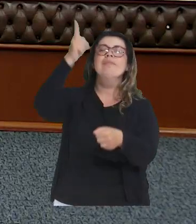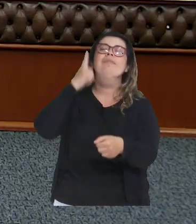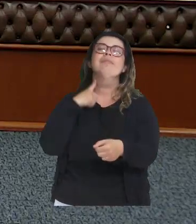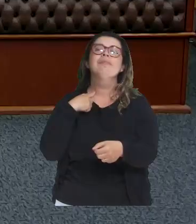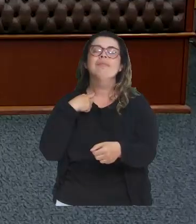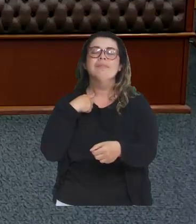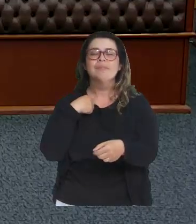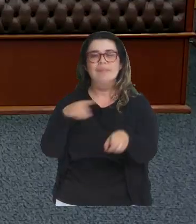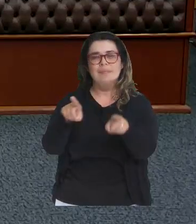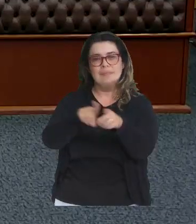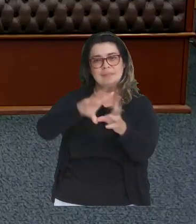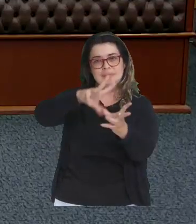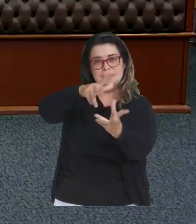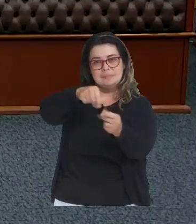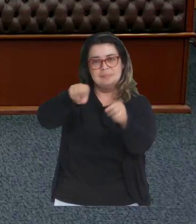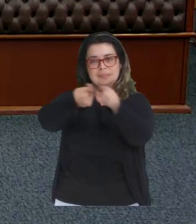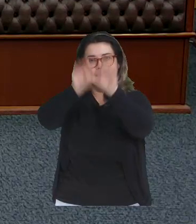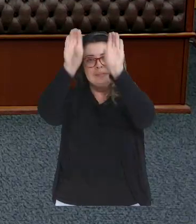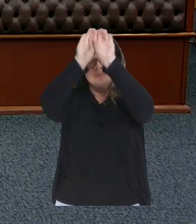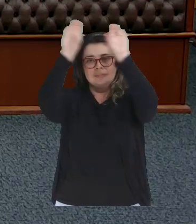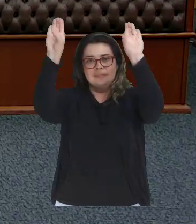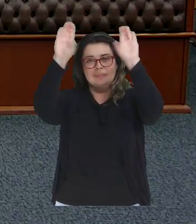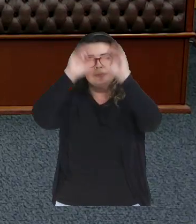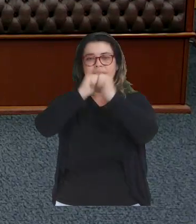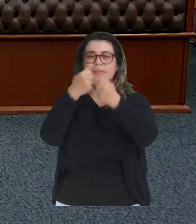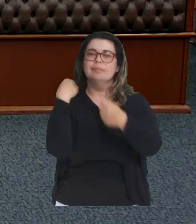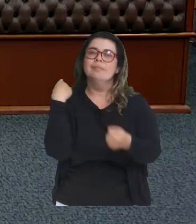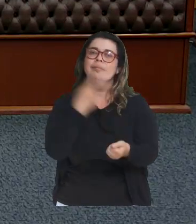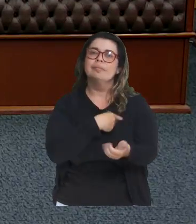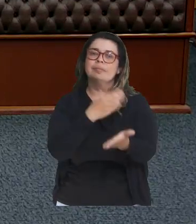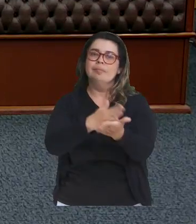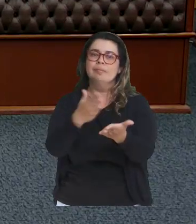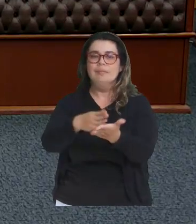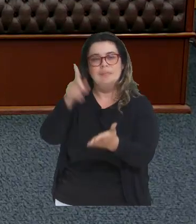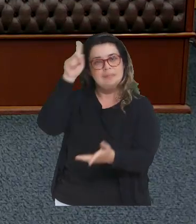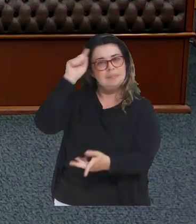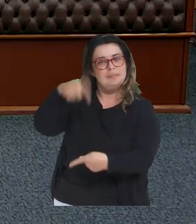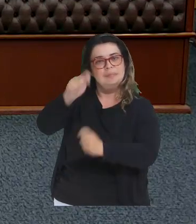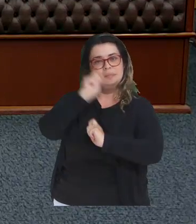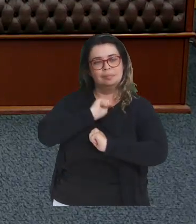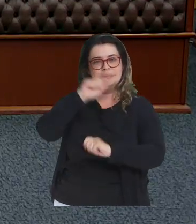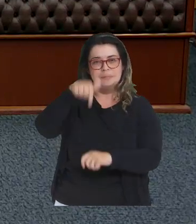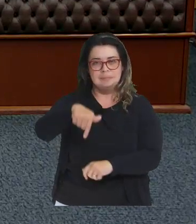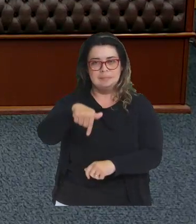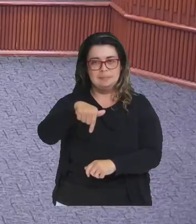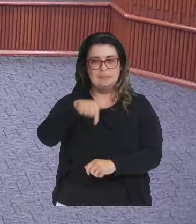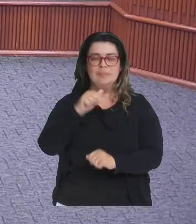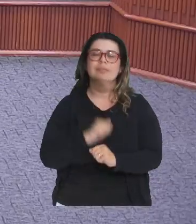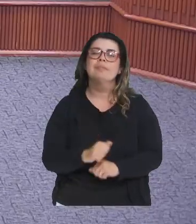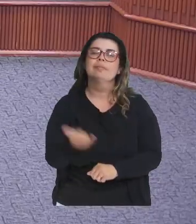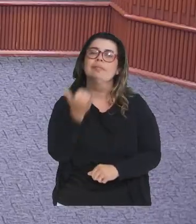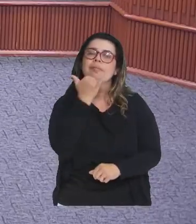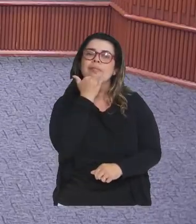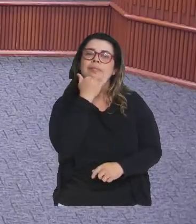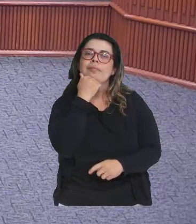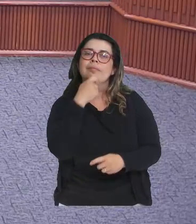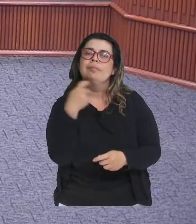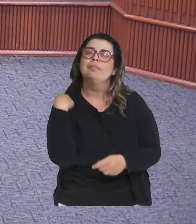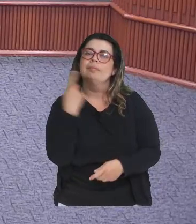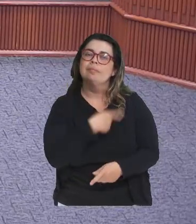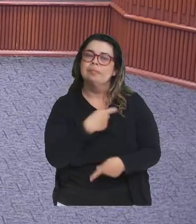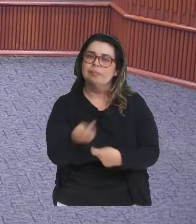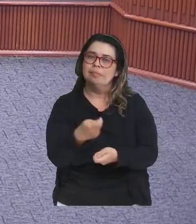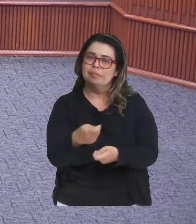tua vontade, assim na terra como no céu. O pão nosso de cada dia nos dai hoje. Perdoa as